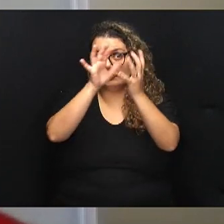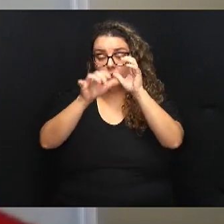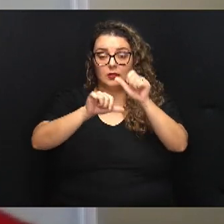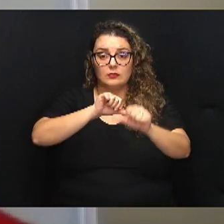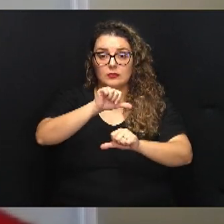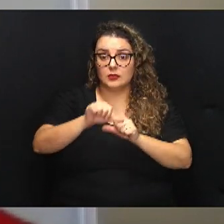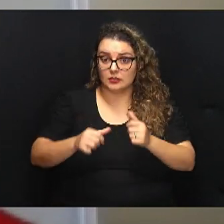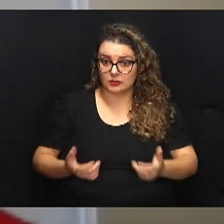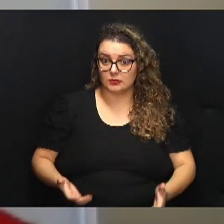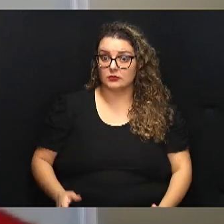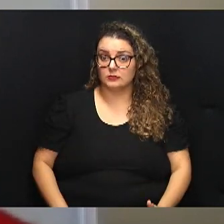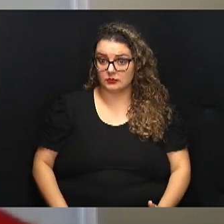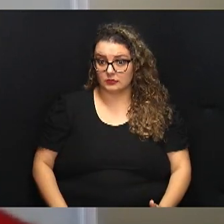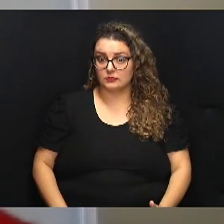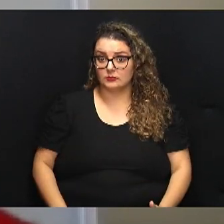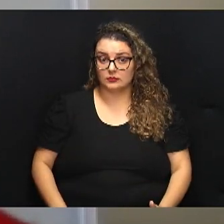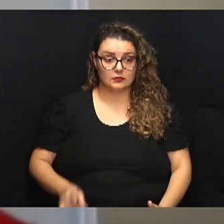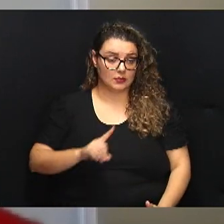que não